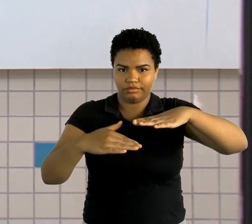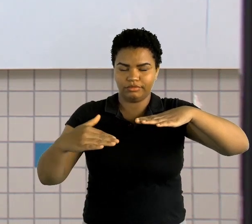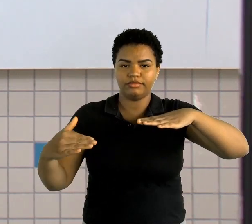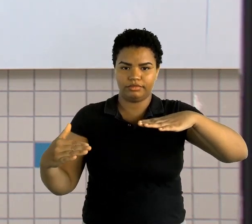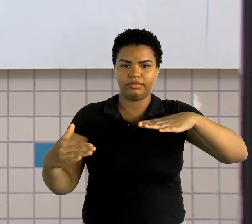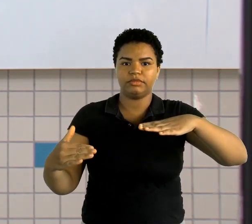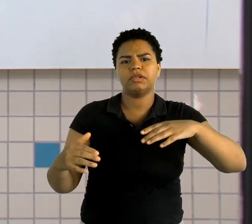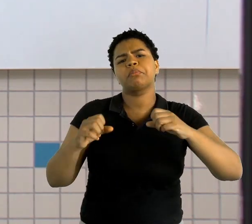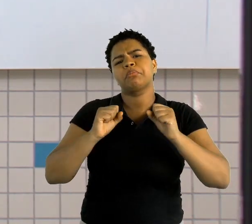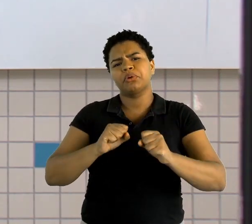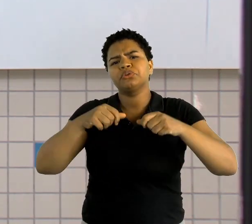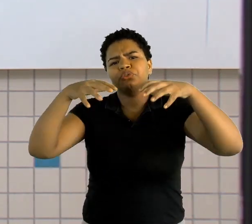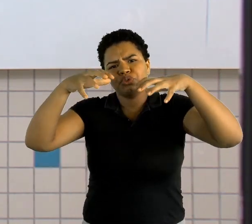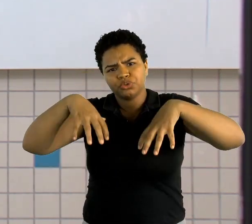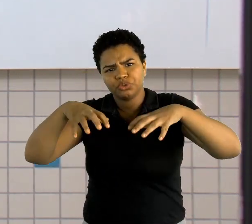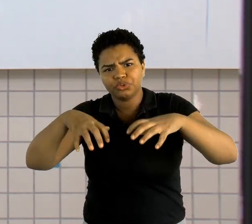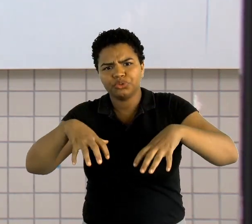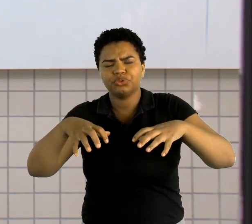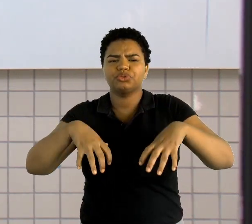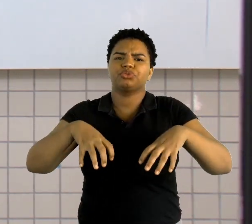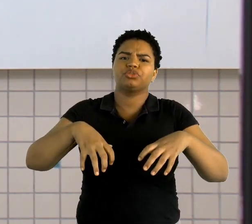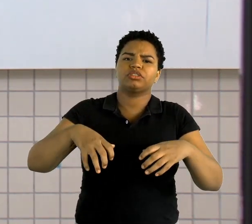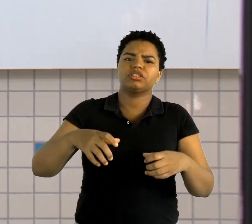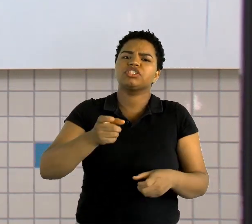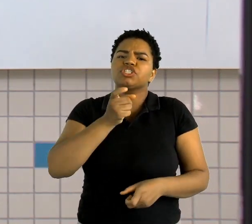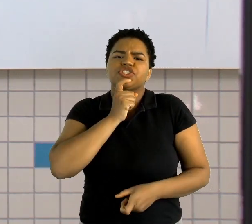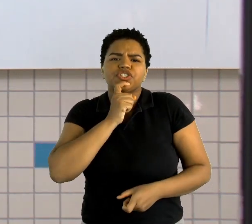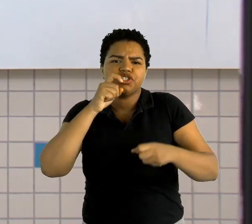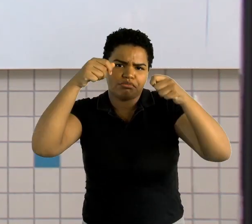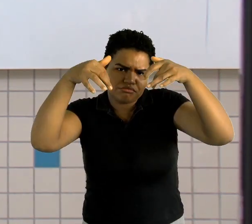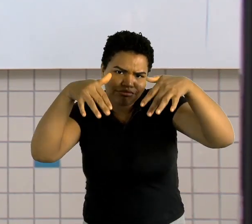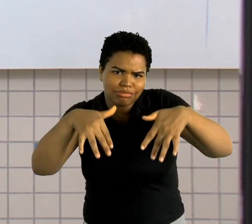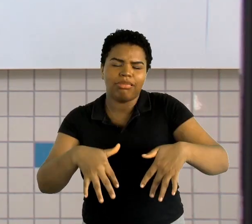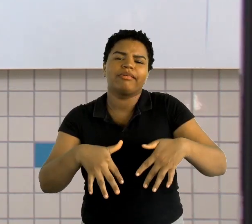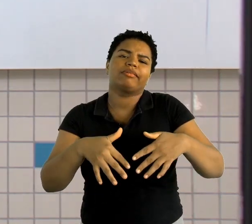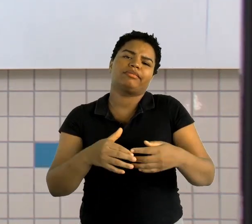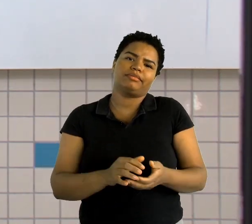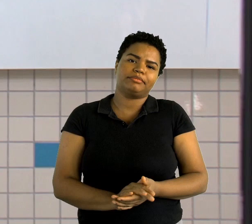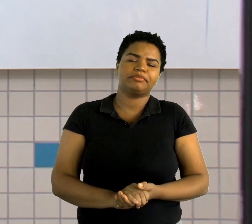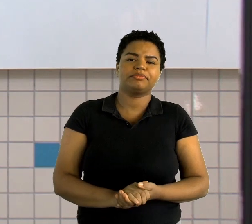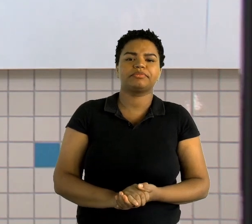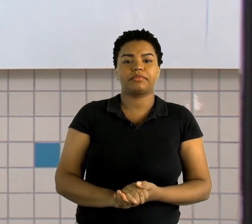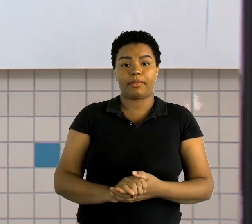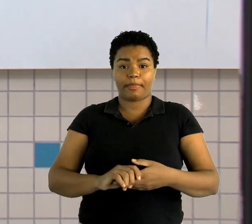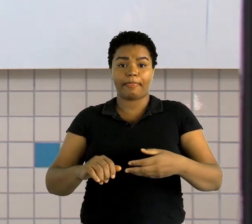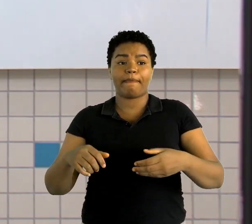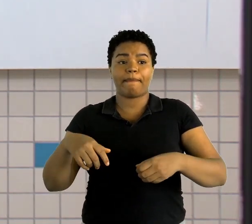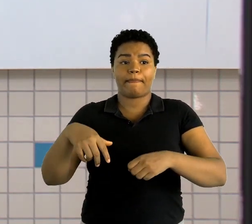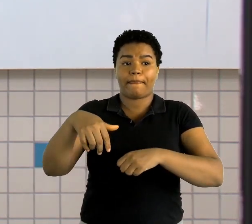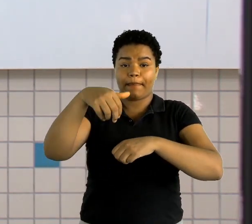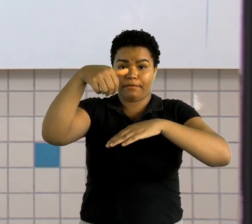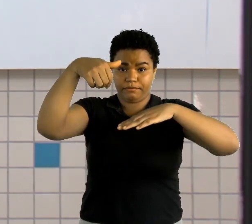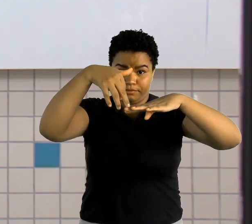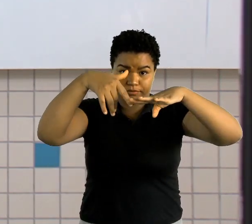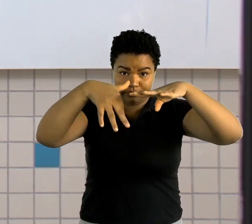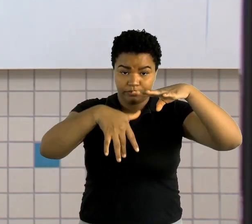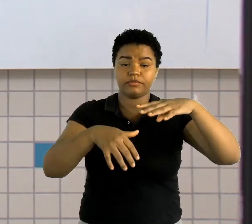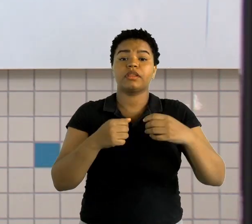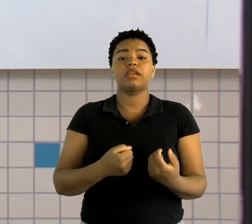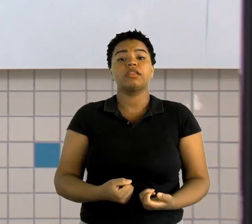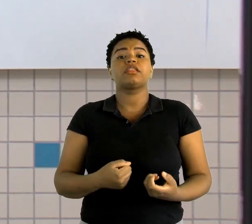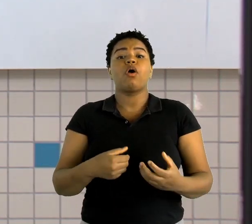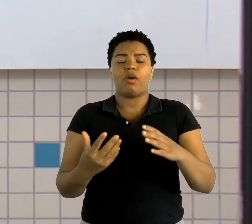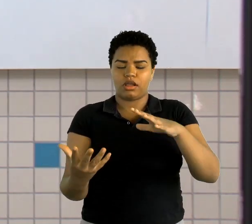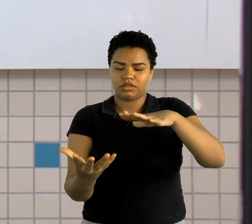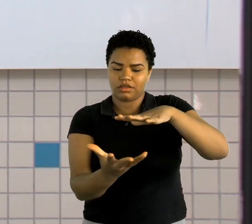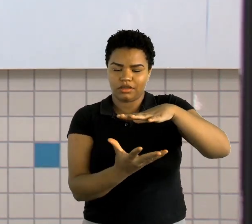pode ser chuva, orvalho, geada, ela infiltra na terra. Essa infiltração ela é muito importante porque